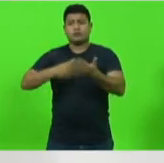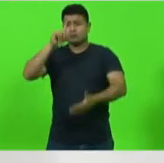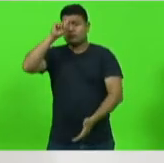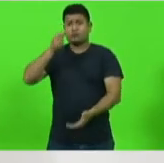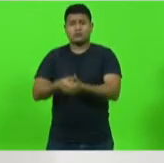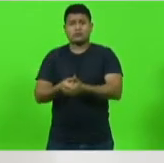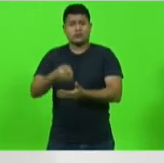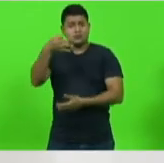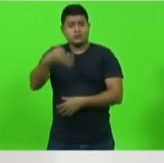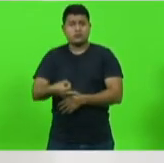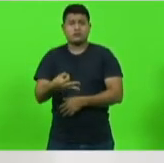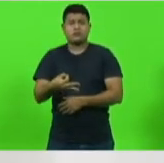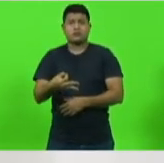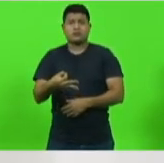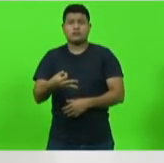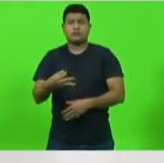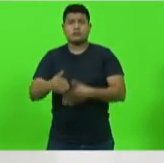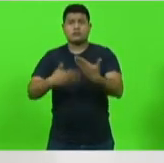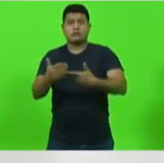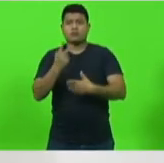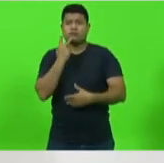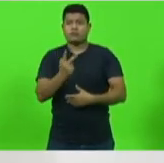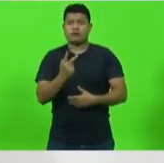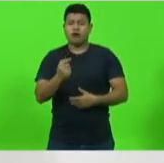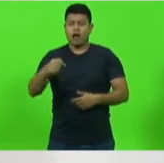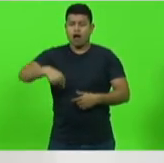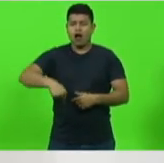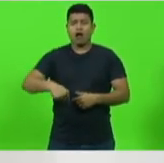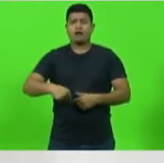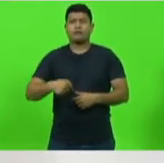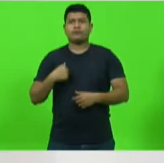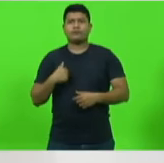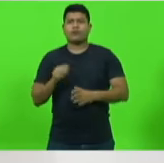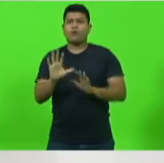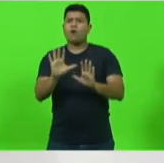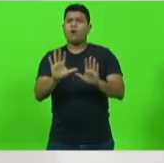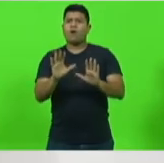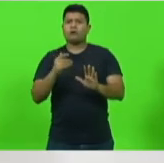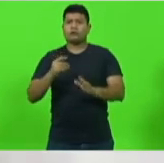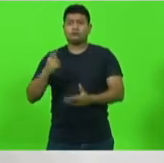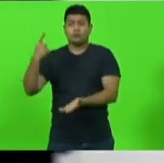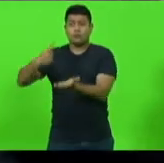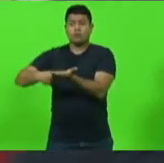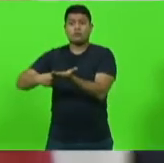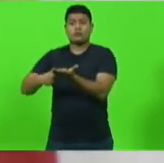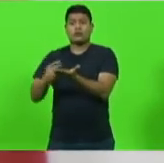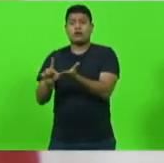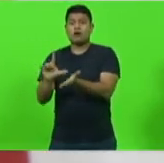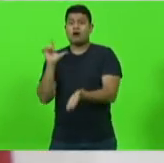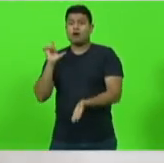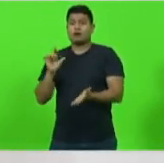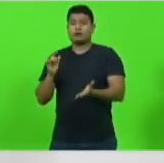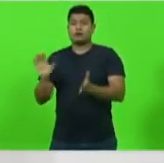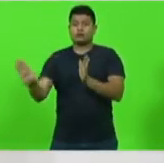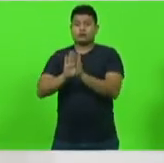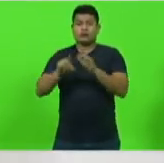Então, não venham com esse argumento de que houve um acordo fora e foi trazido para essa casa, e tudo o que nos